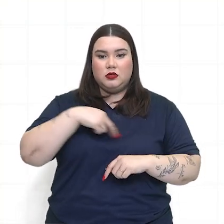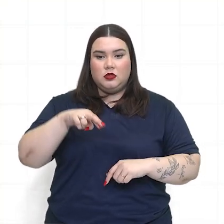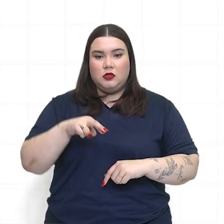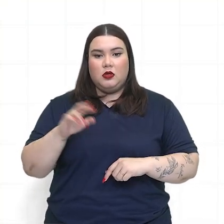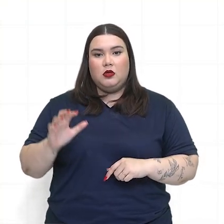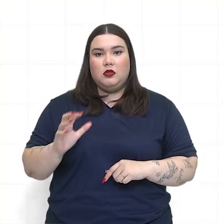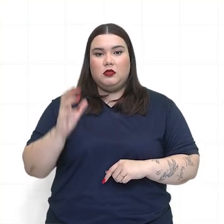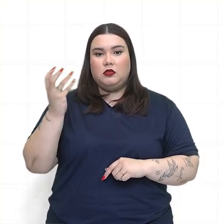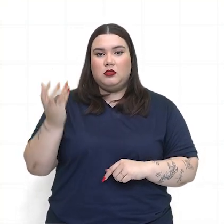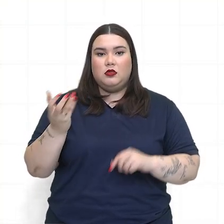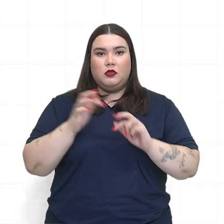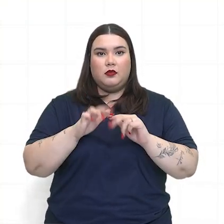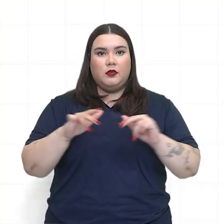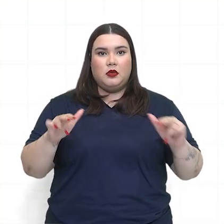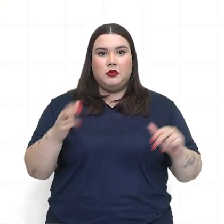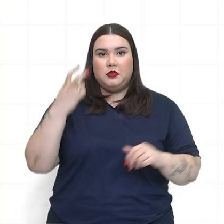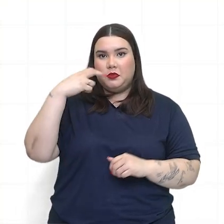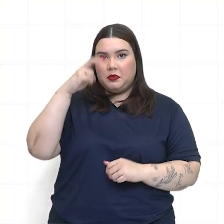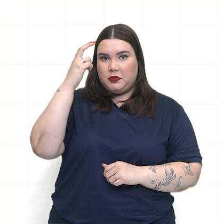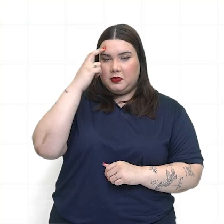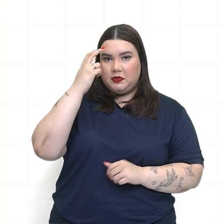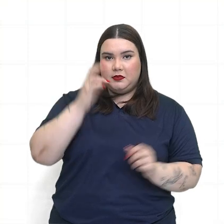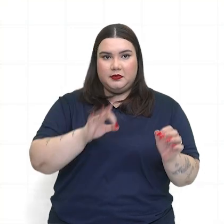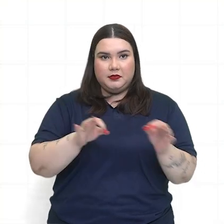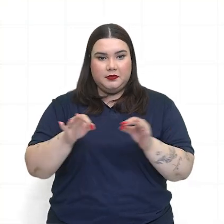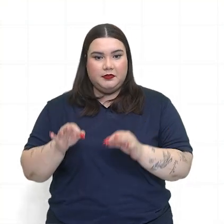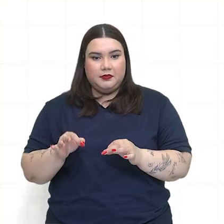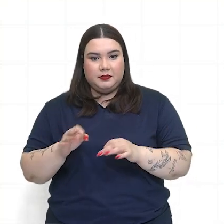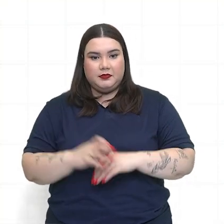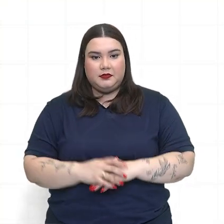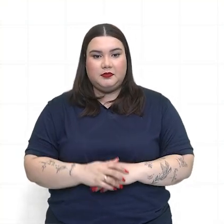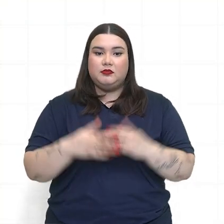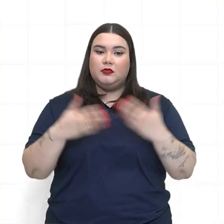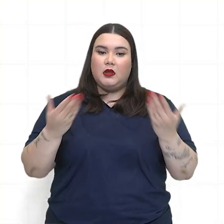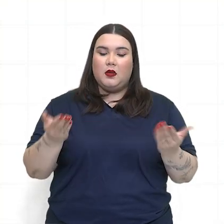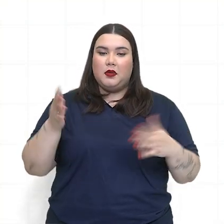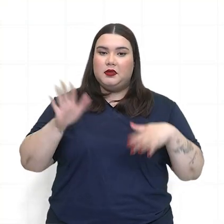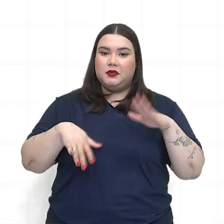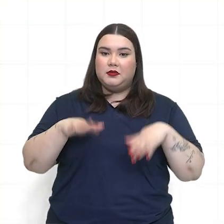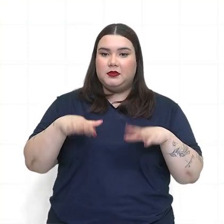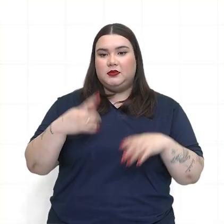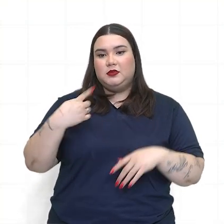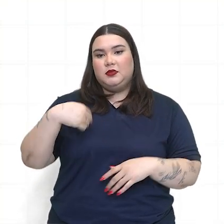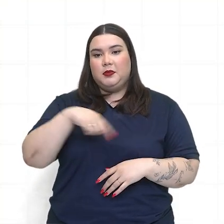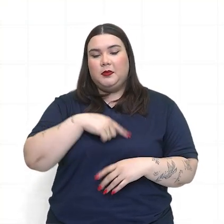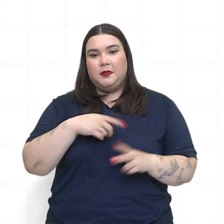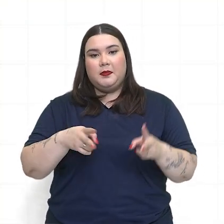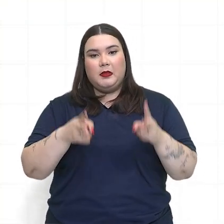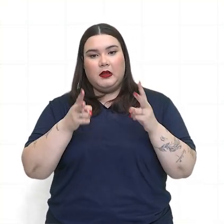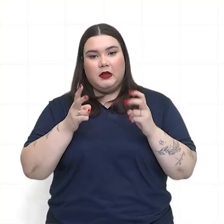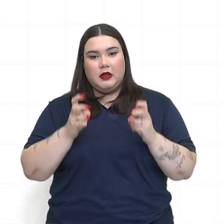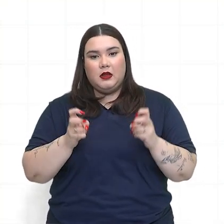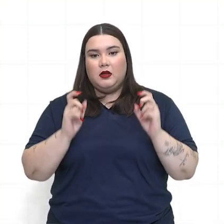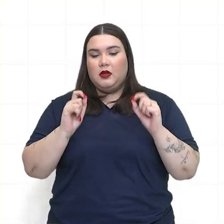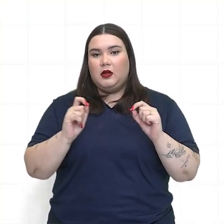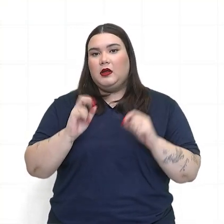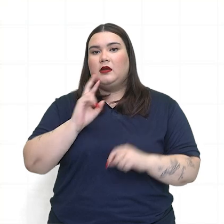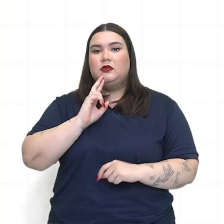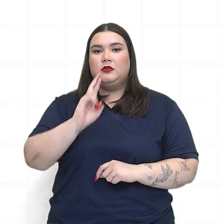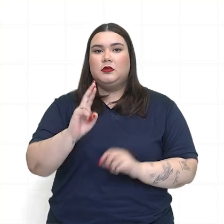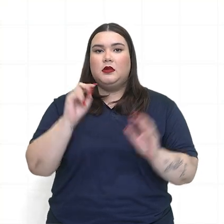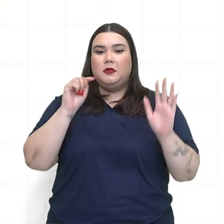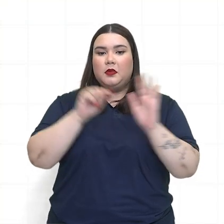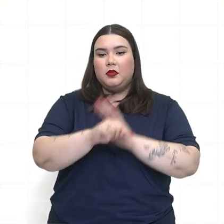religiões, elas acontecem nas diferentes culturas. E normalmente, para responder essa pergunta, elas